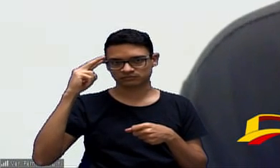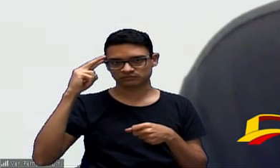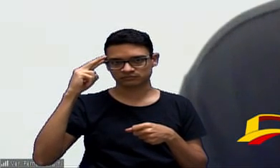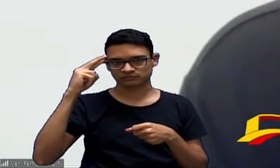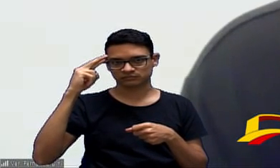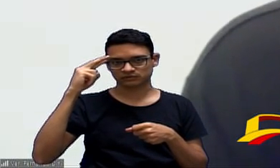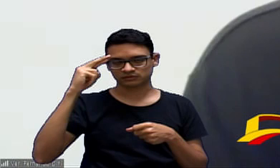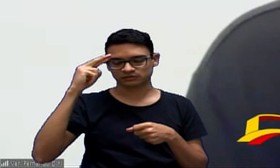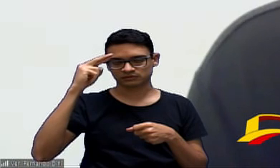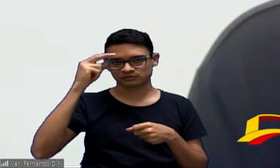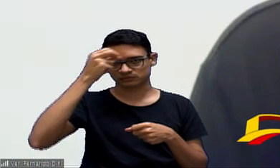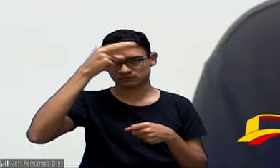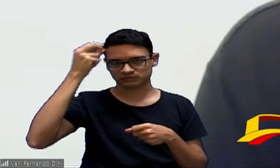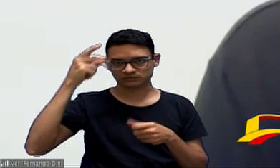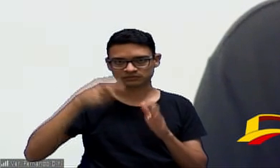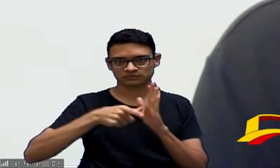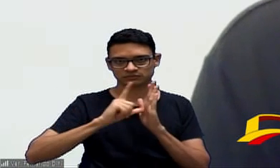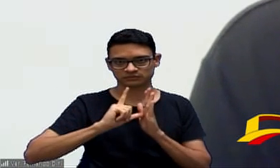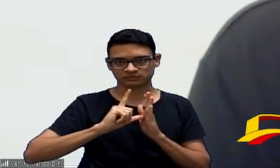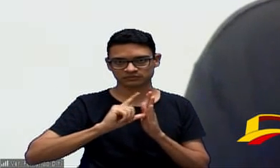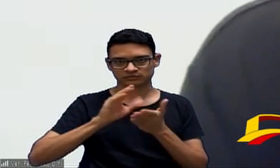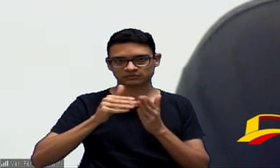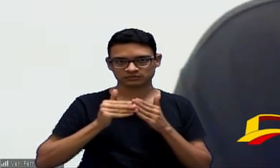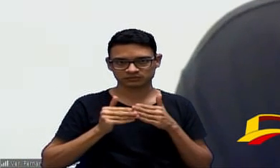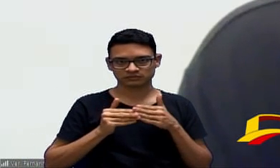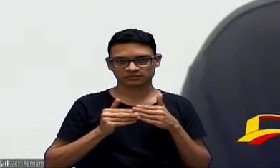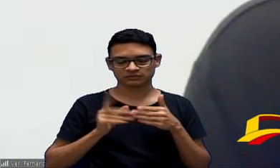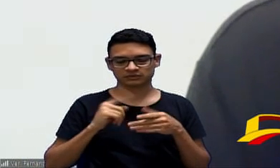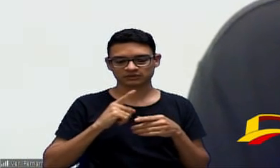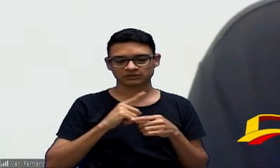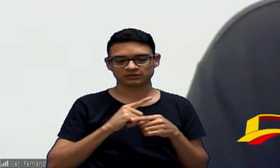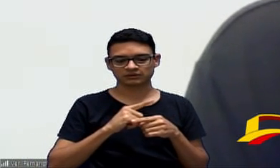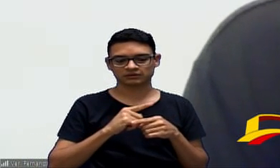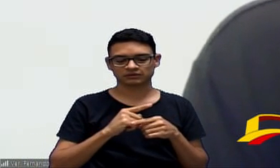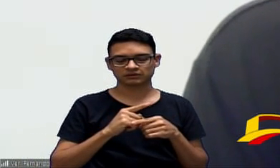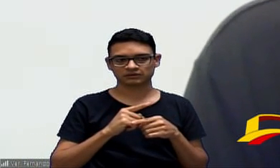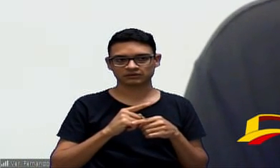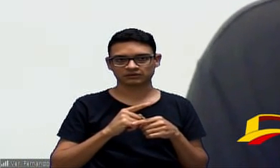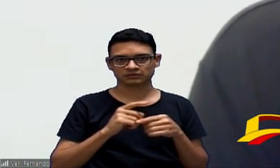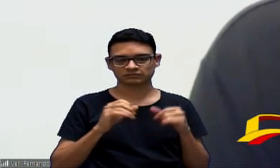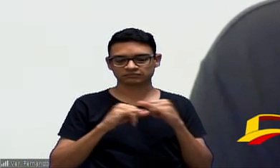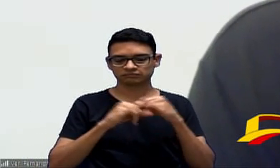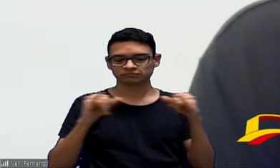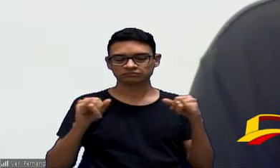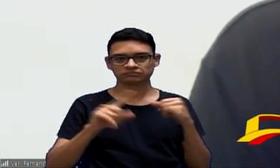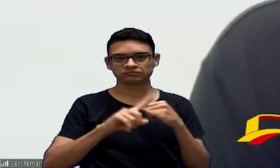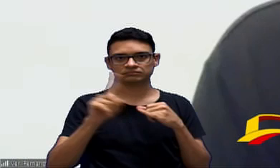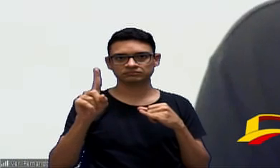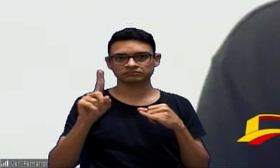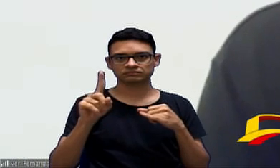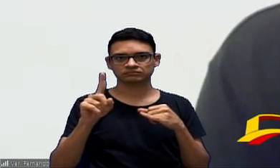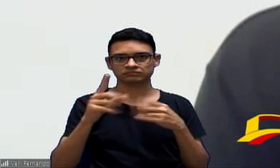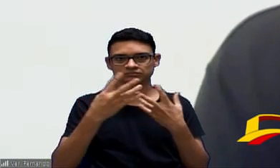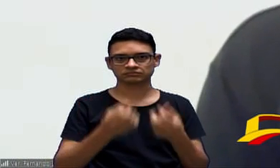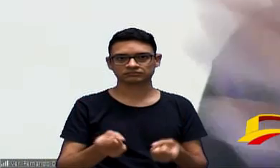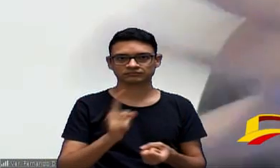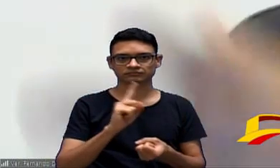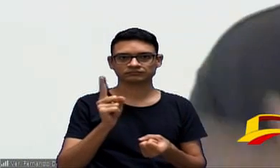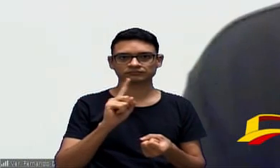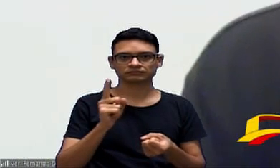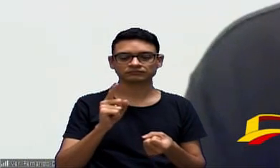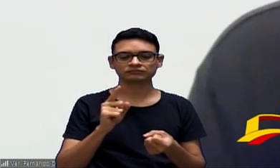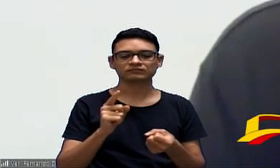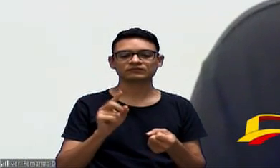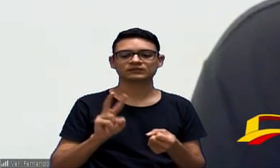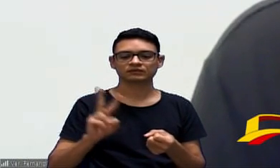a solicitação desse auxílio. Na época, ela negou, né? E era o mesmo valor, exatamente o mesmo valor,